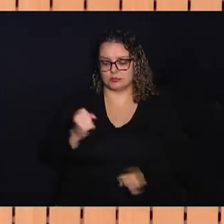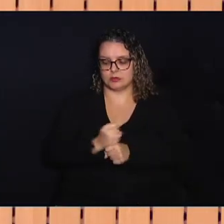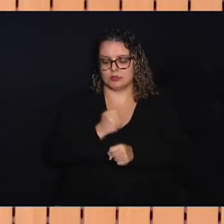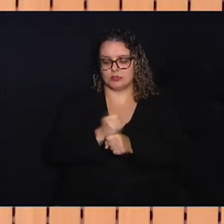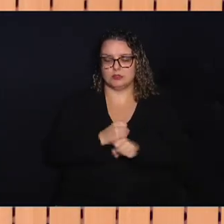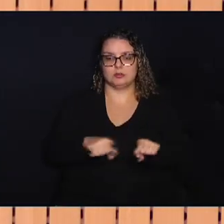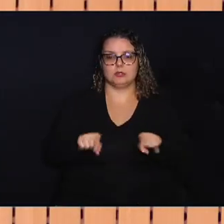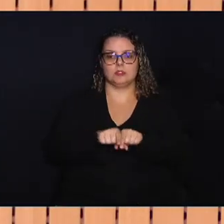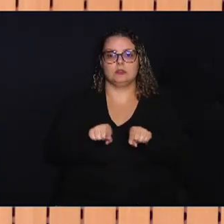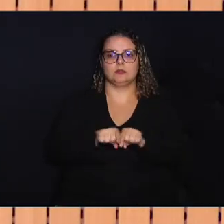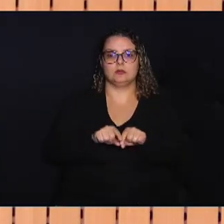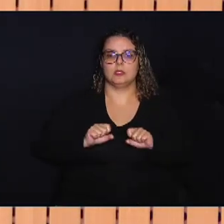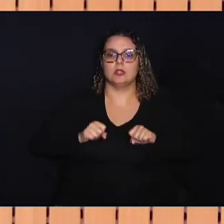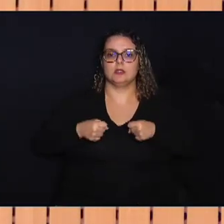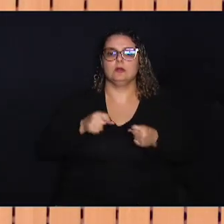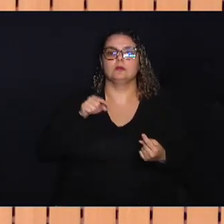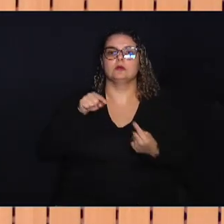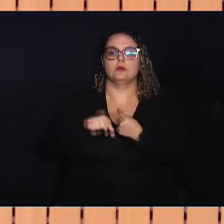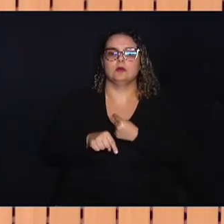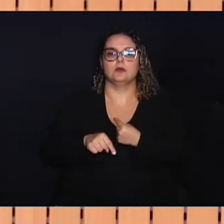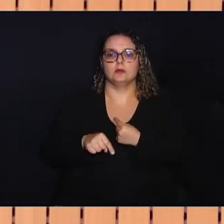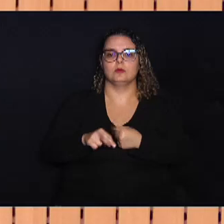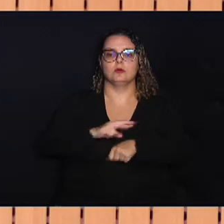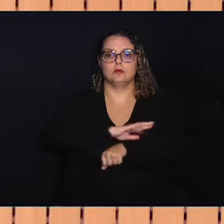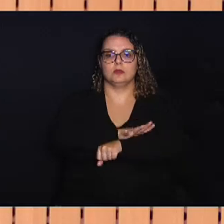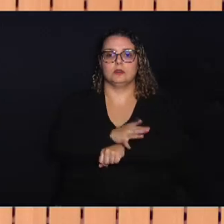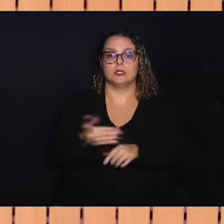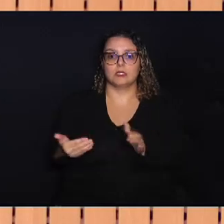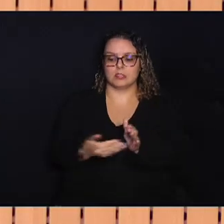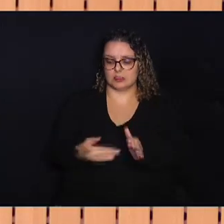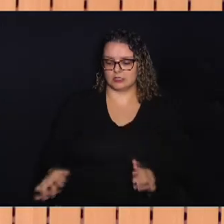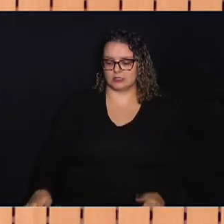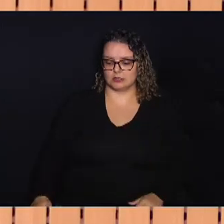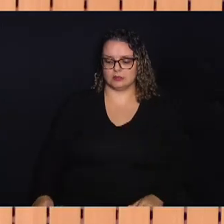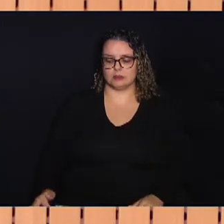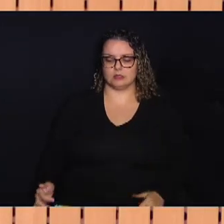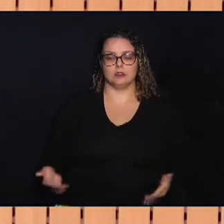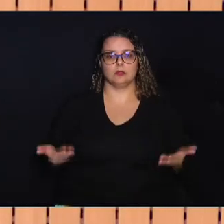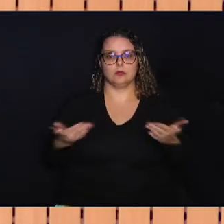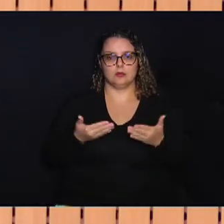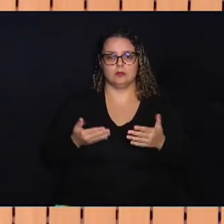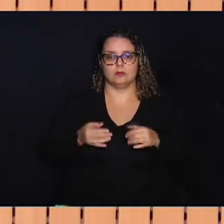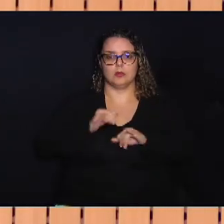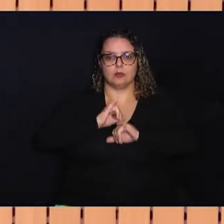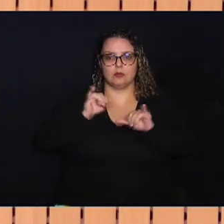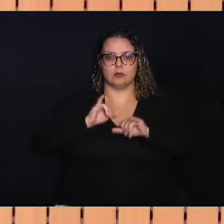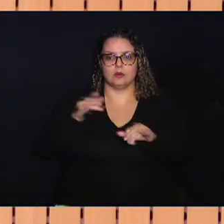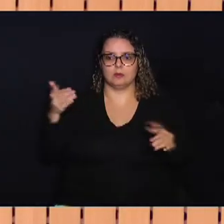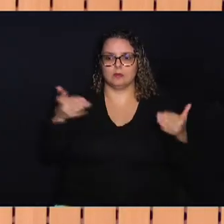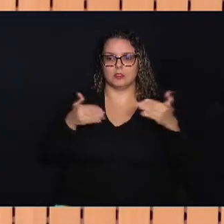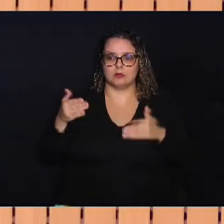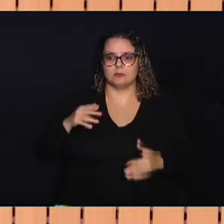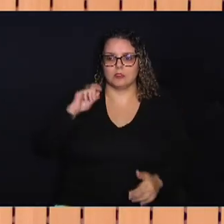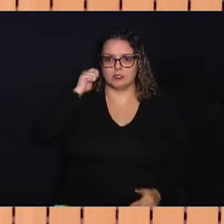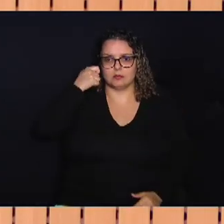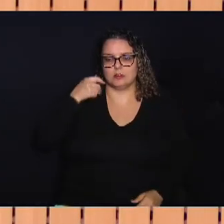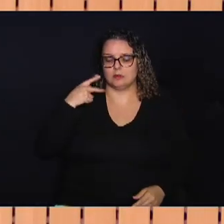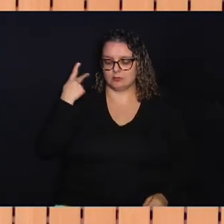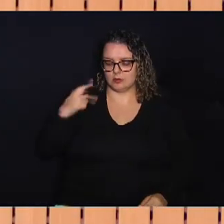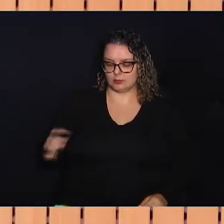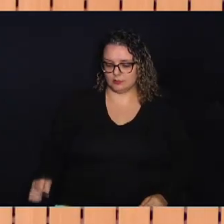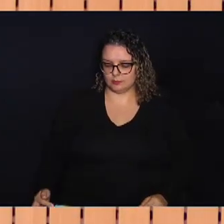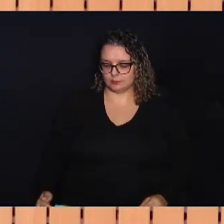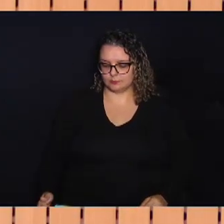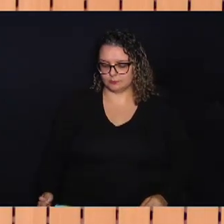também na luta antirracista, que até hoje é a tônica da participação negra na política.